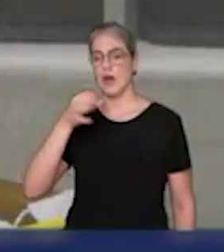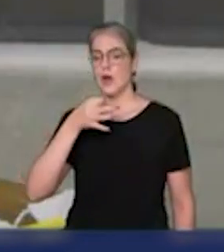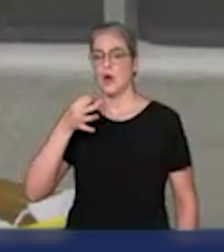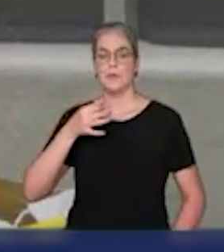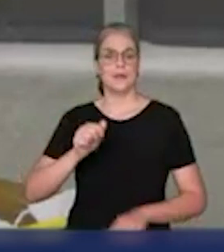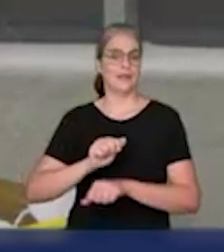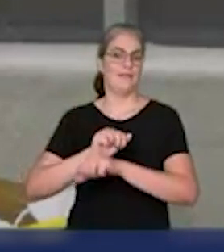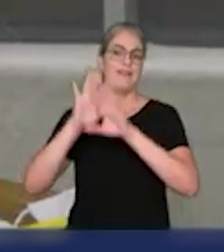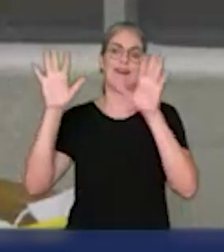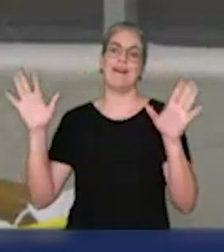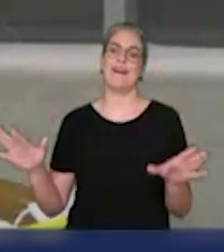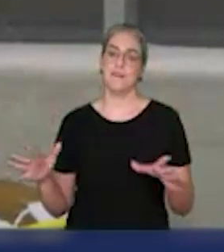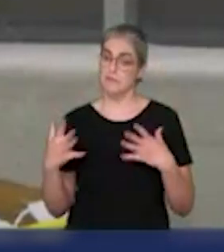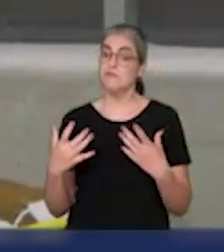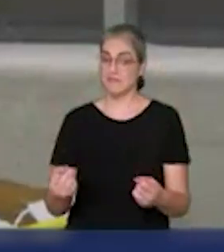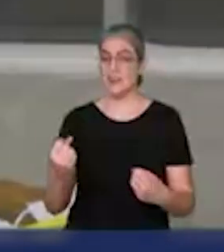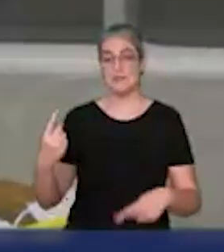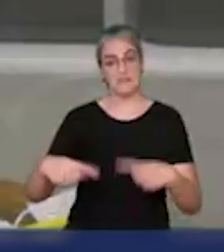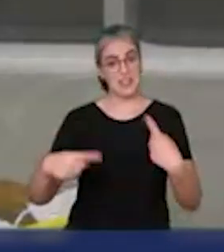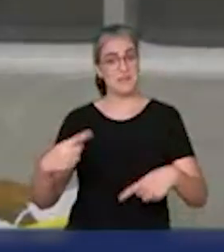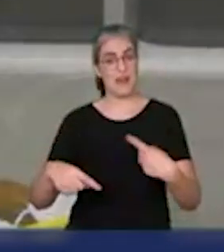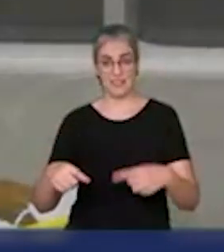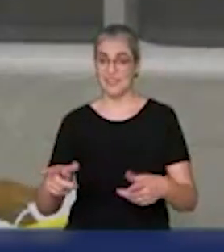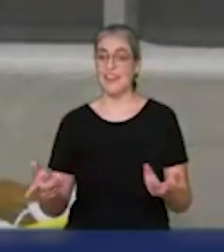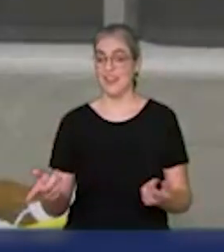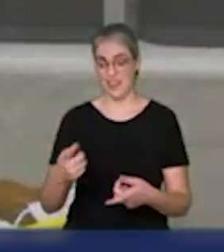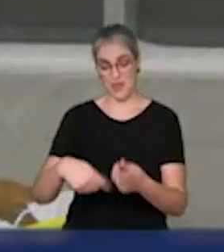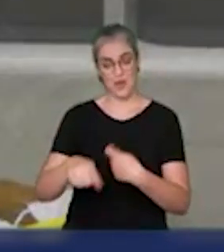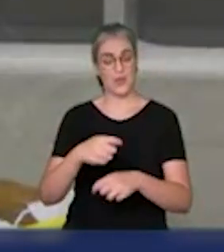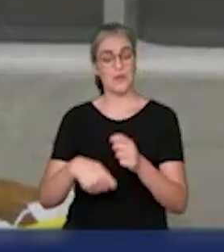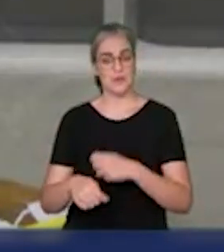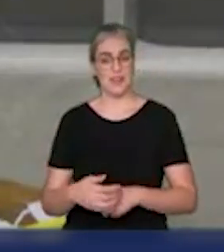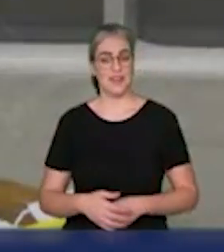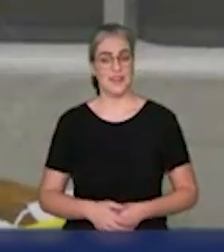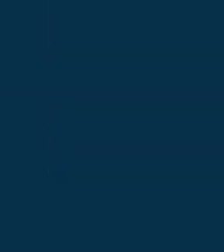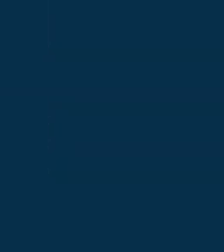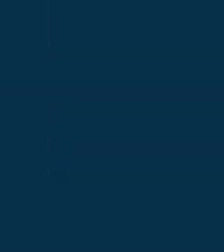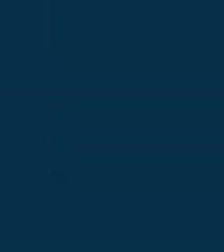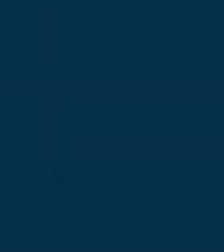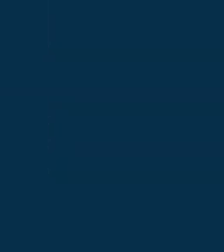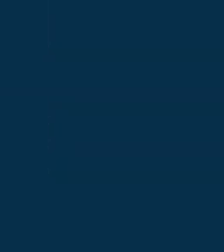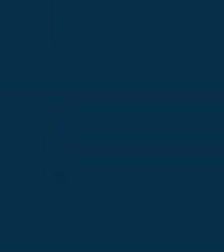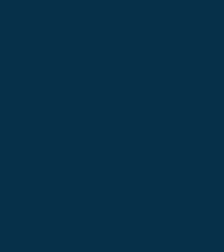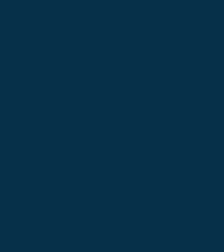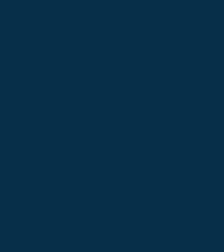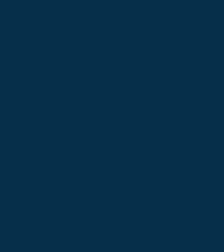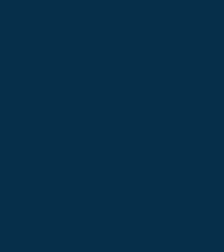vamos fazer o grande debate econômico aqui. Lula está certo.